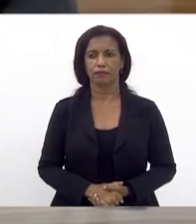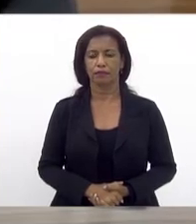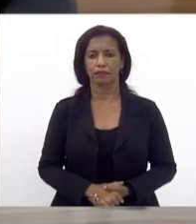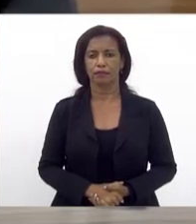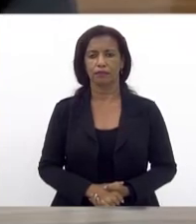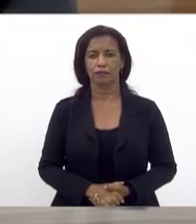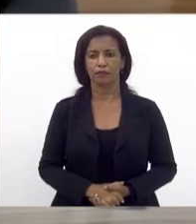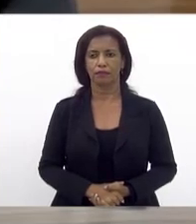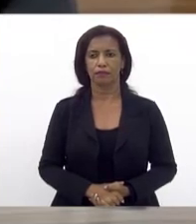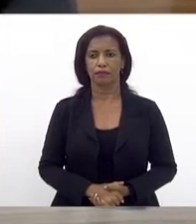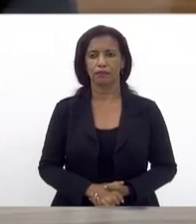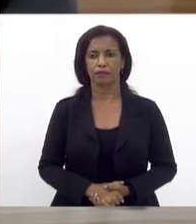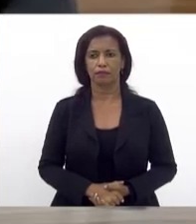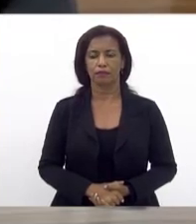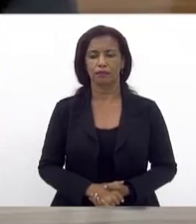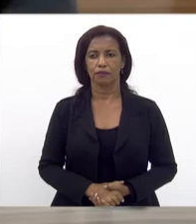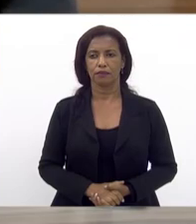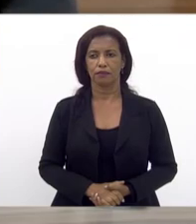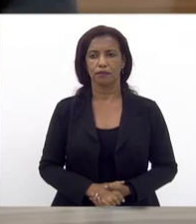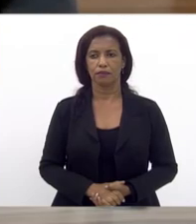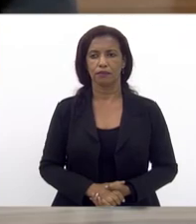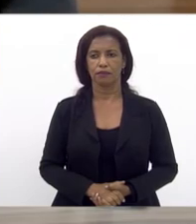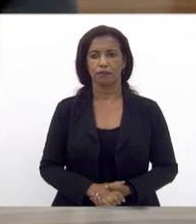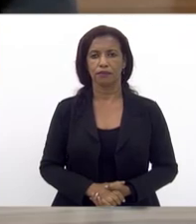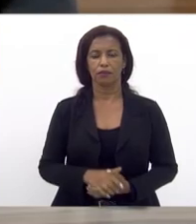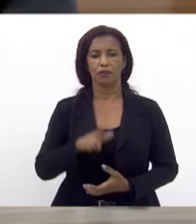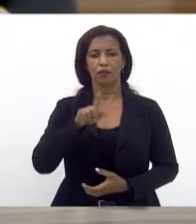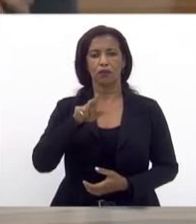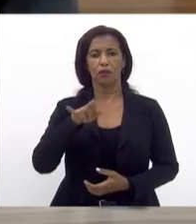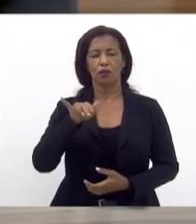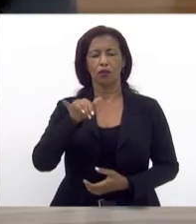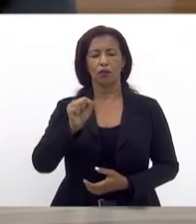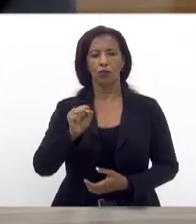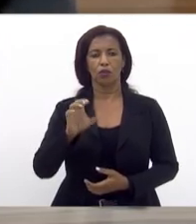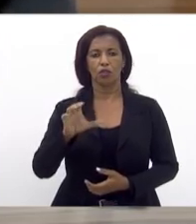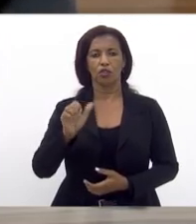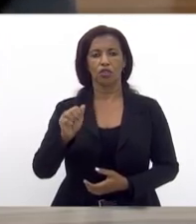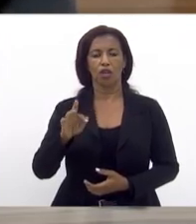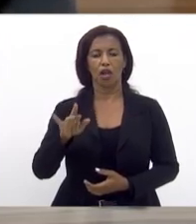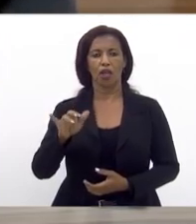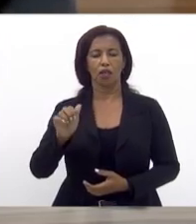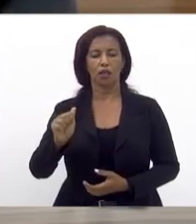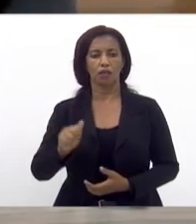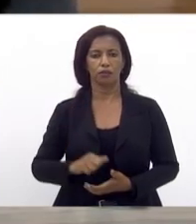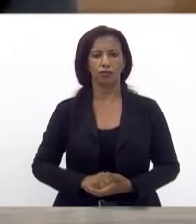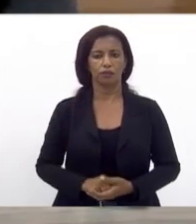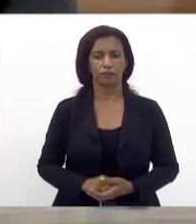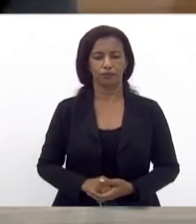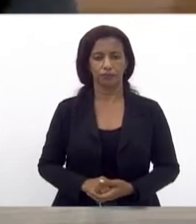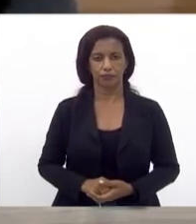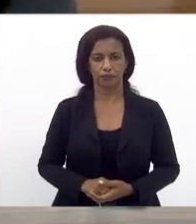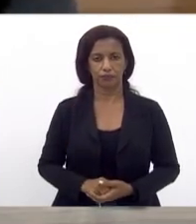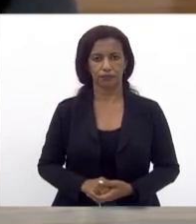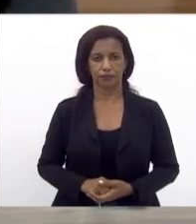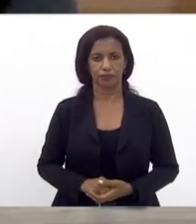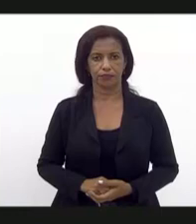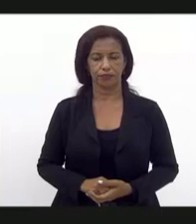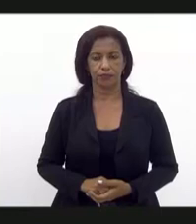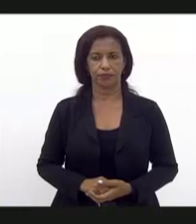Vamos ouvir agora Luiz Caetano, representante da Fijan. Por favor, Luiz.